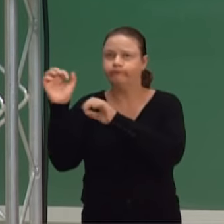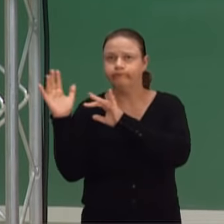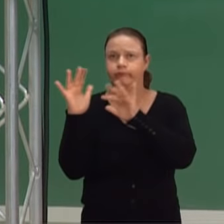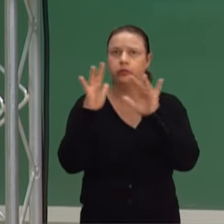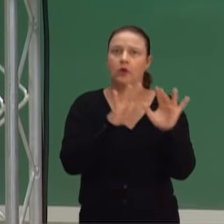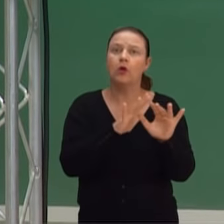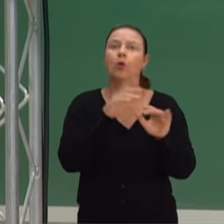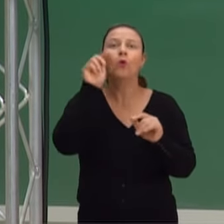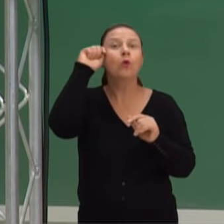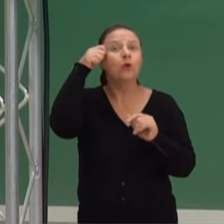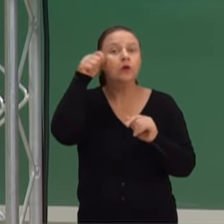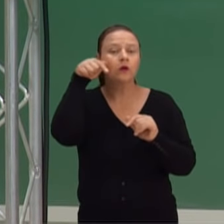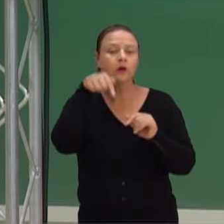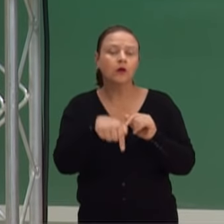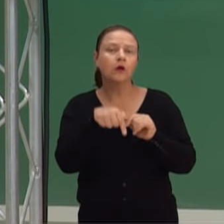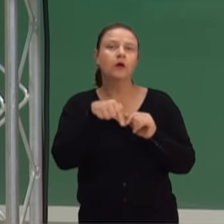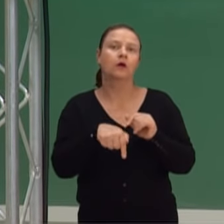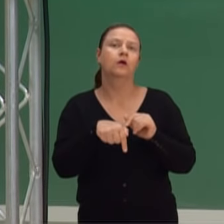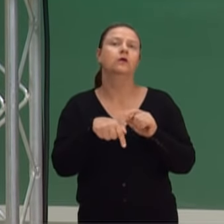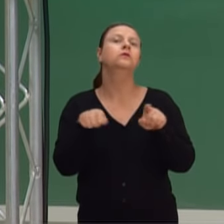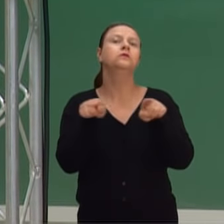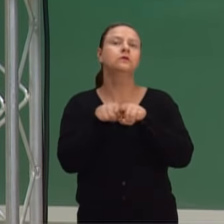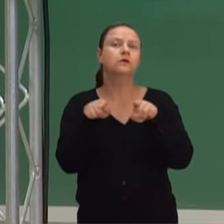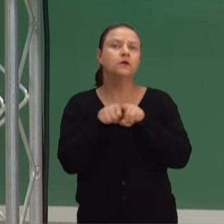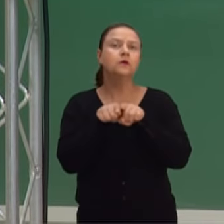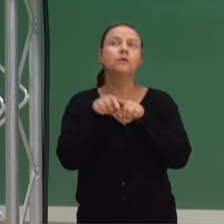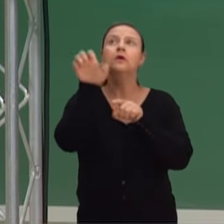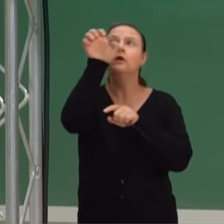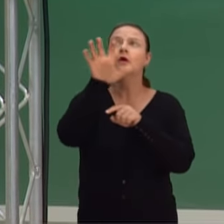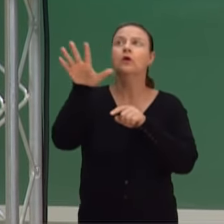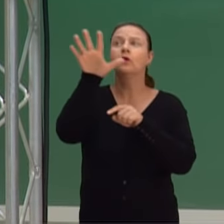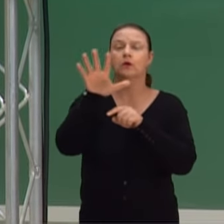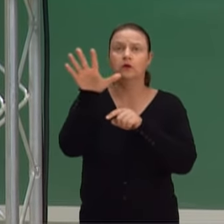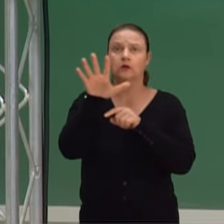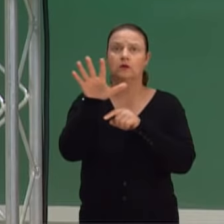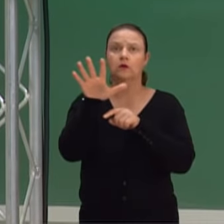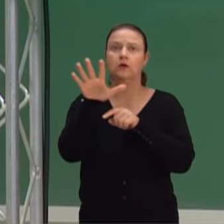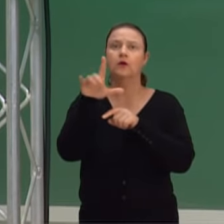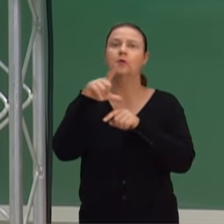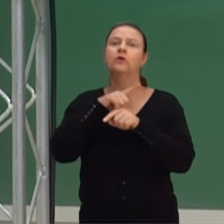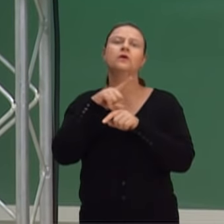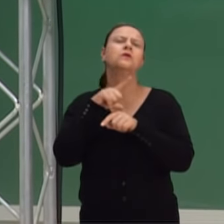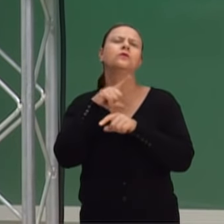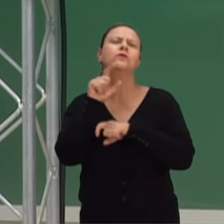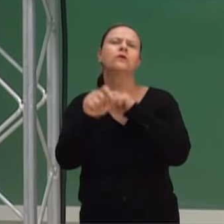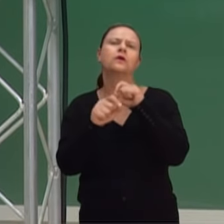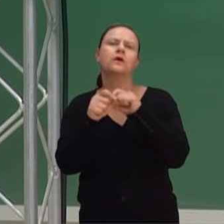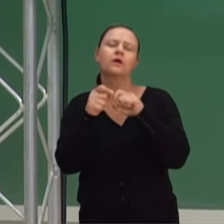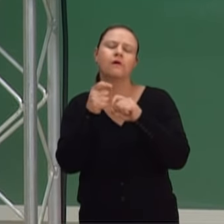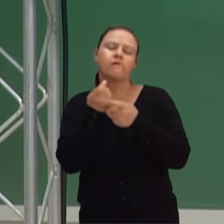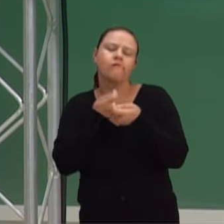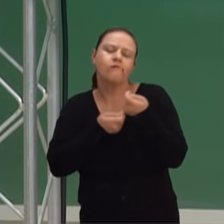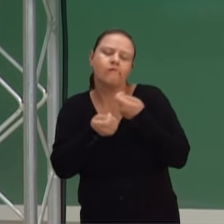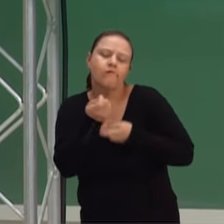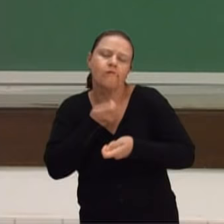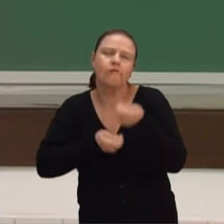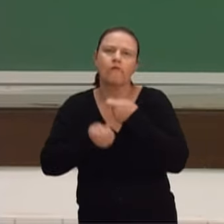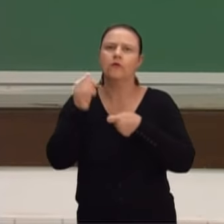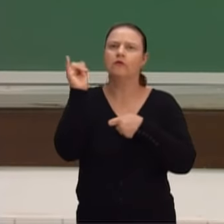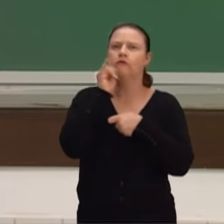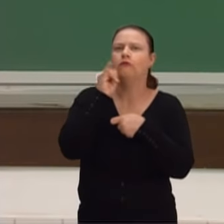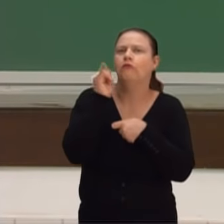para as metrópoles, para Portugal e para os países europeus, porque isso gerava imposto também. Então os reis,